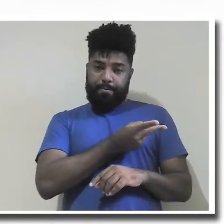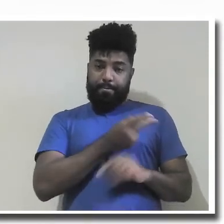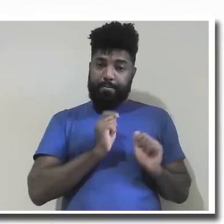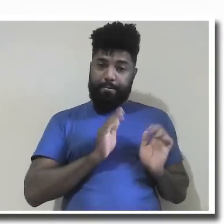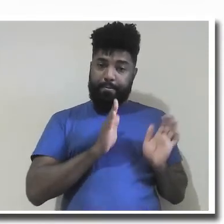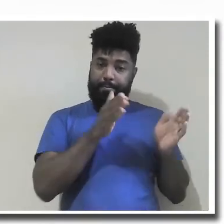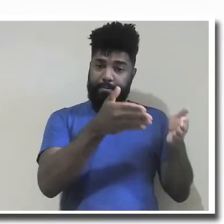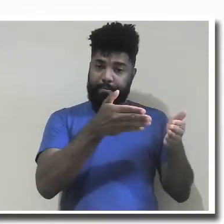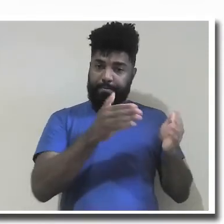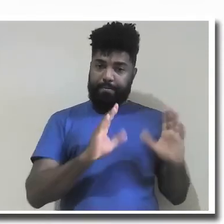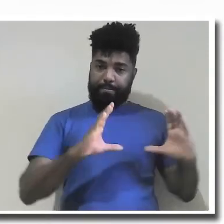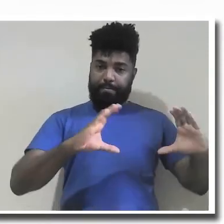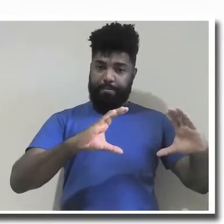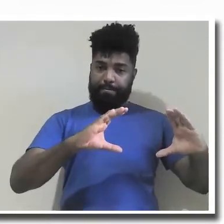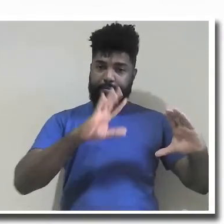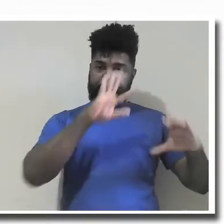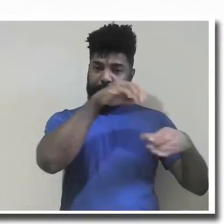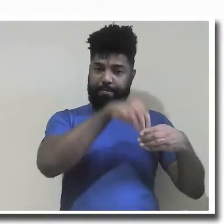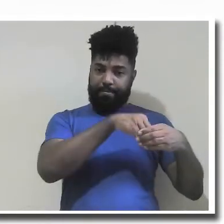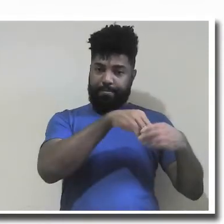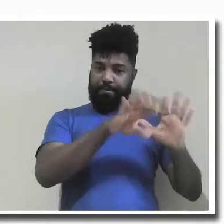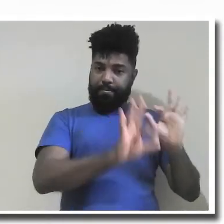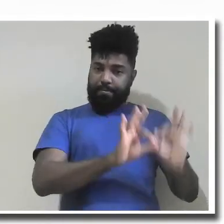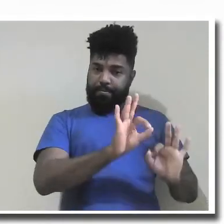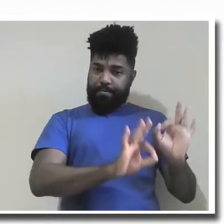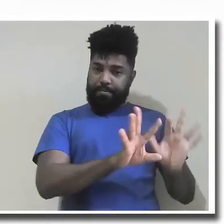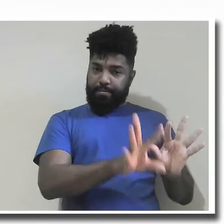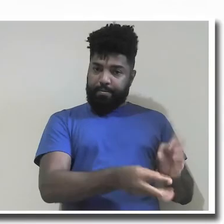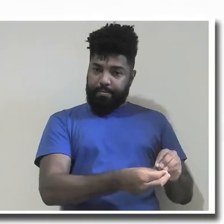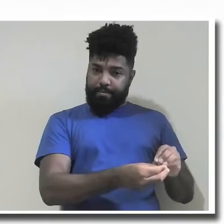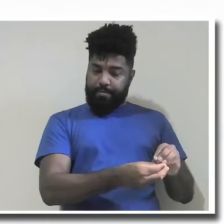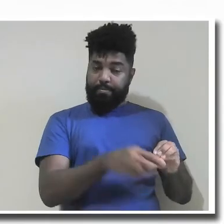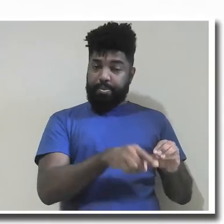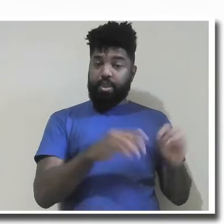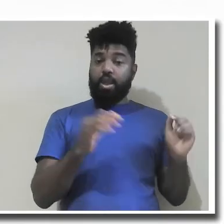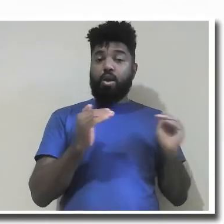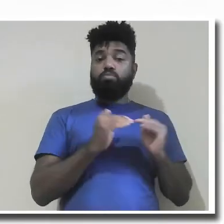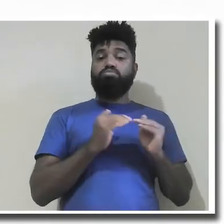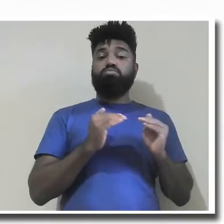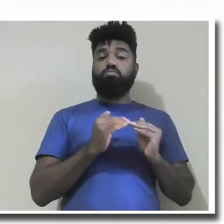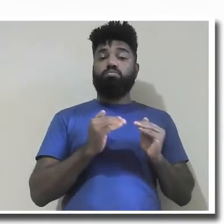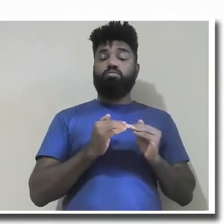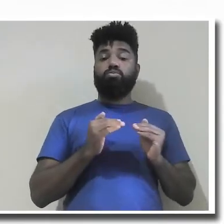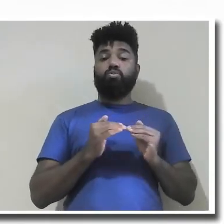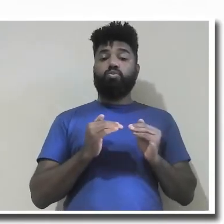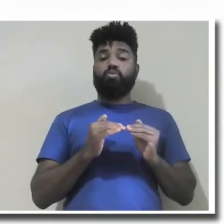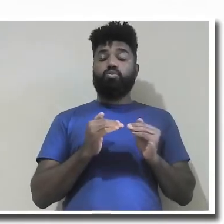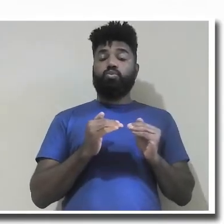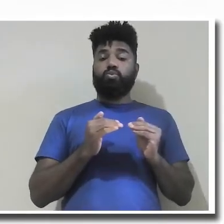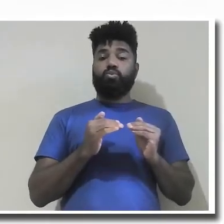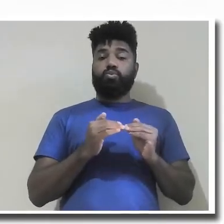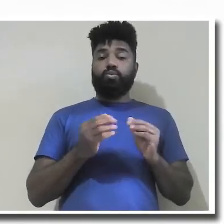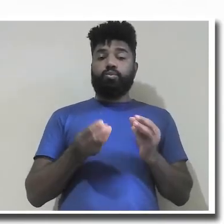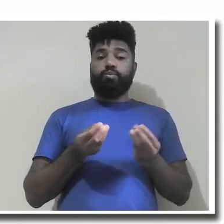conta dos parênteses, é equivalente a fazer